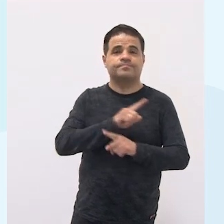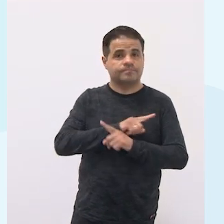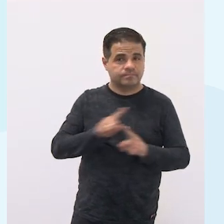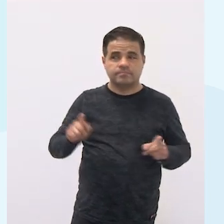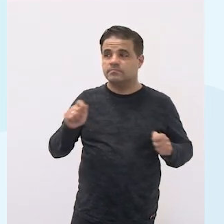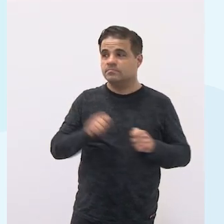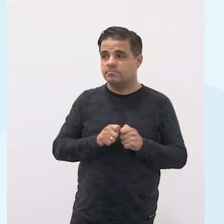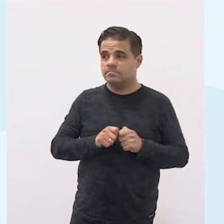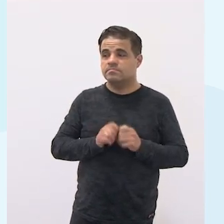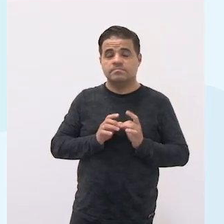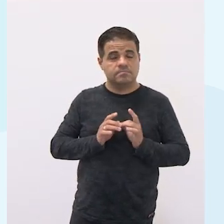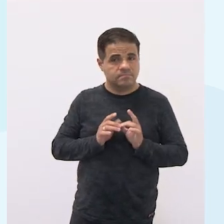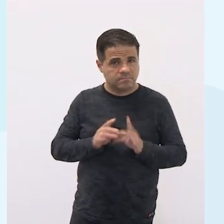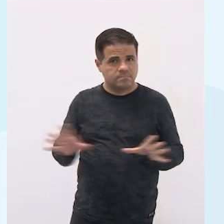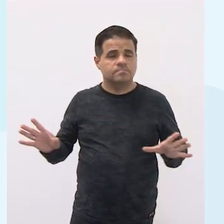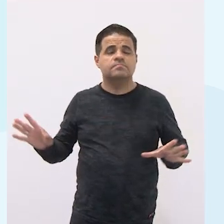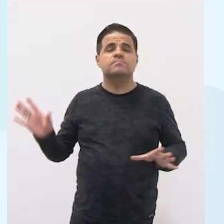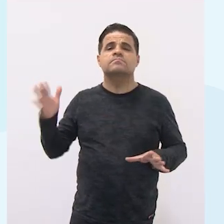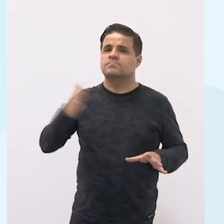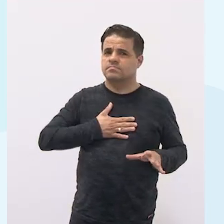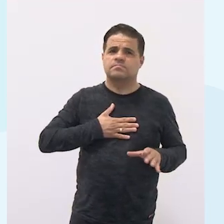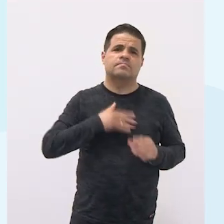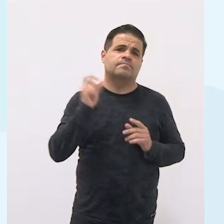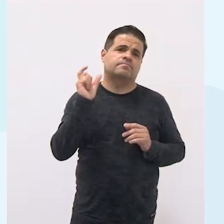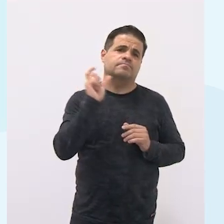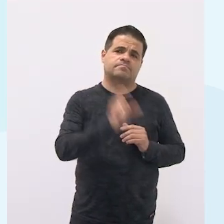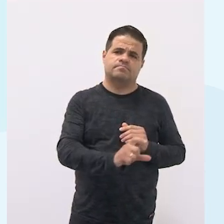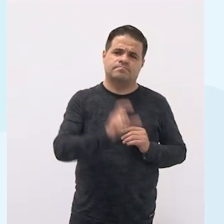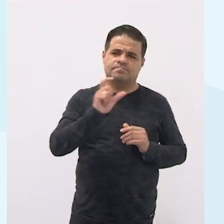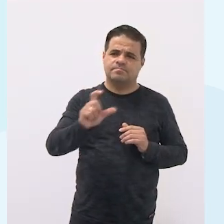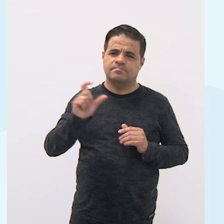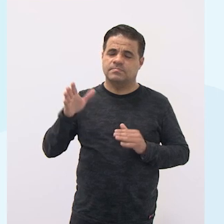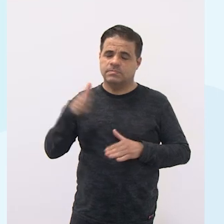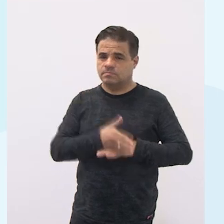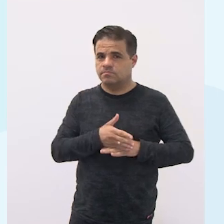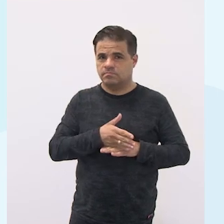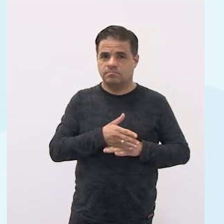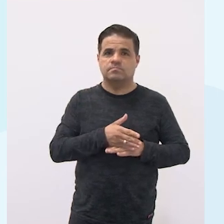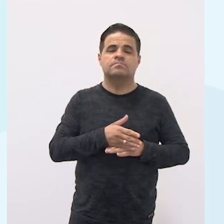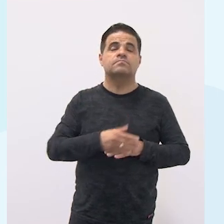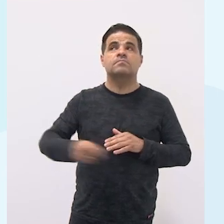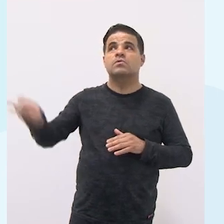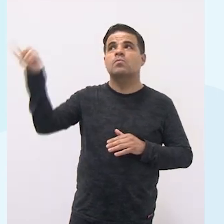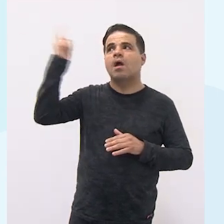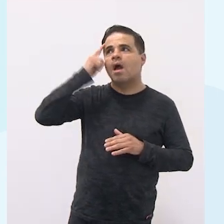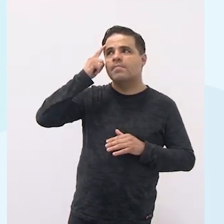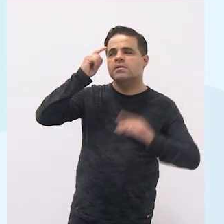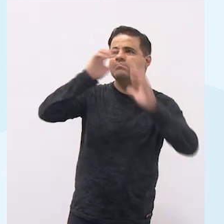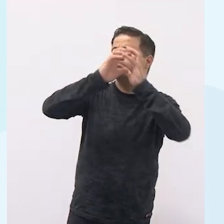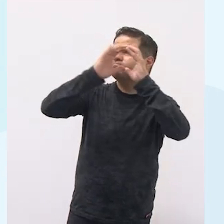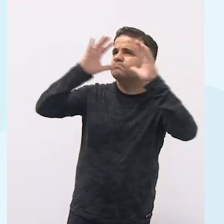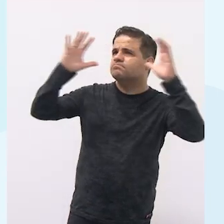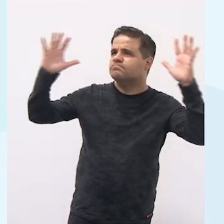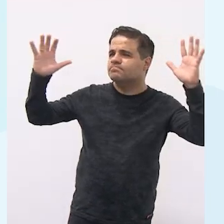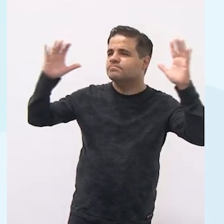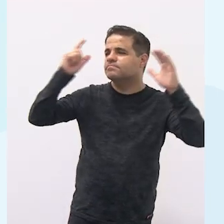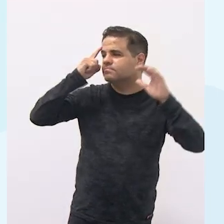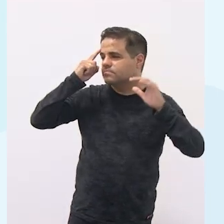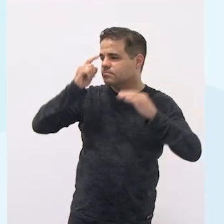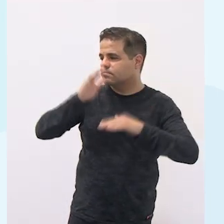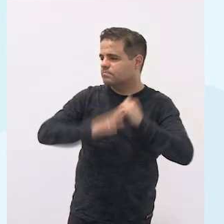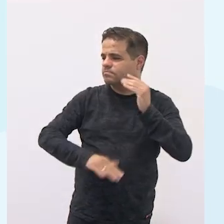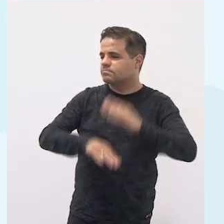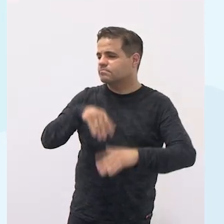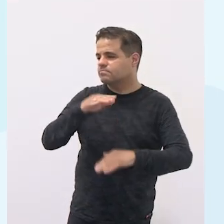realizá-los. Deixe que as minhas palavras entrem na sua cabeça. Deixe que as minhas palavras entrem na sua